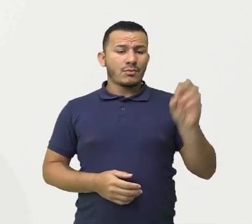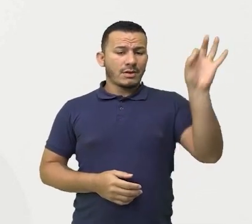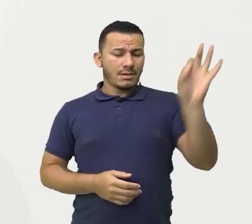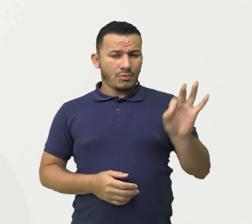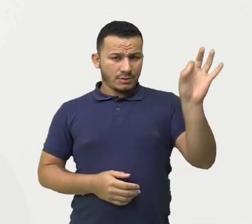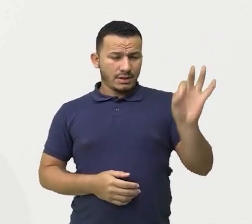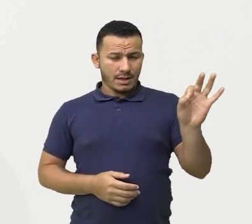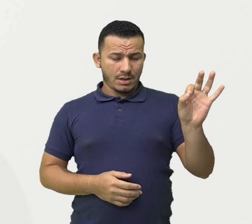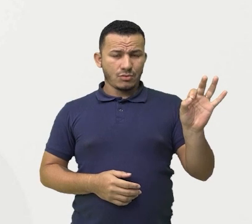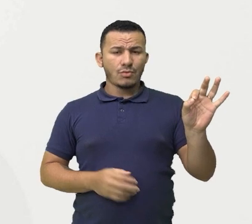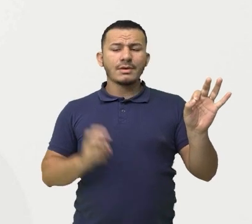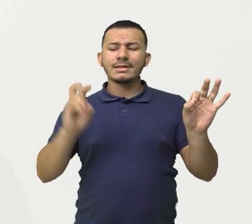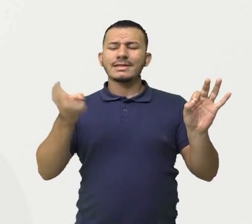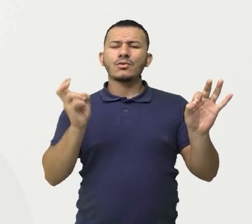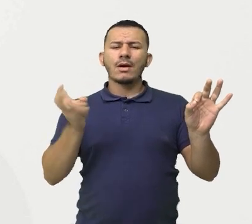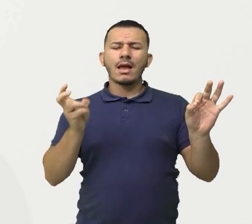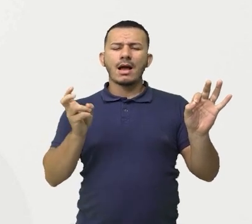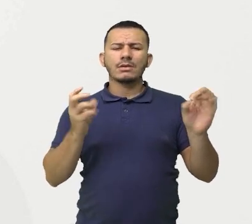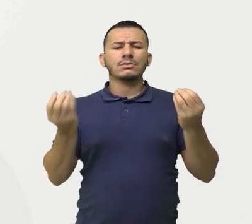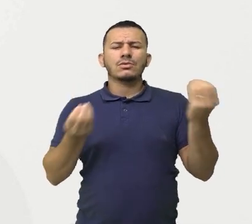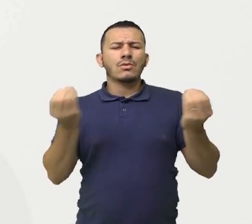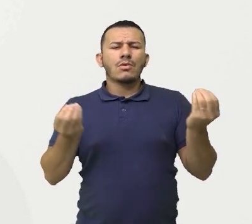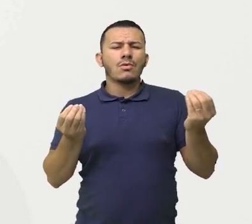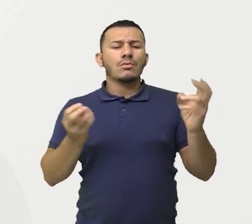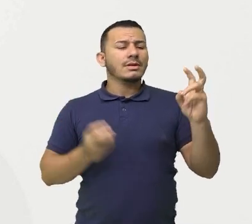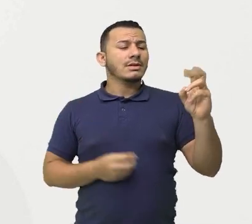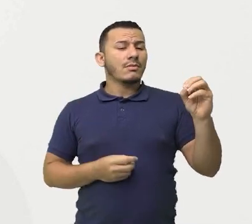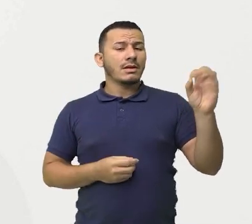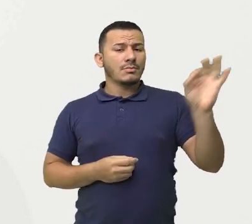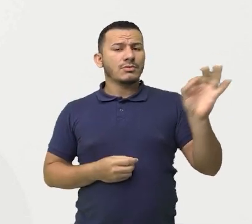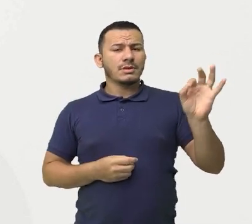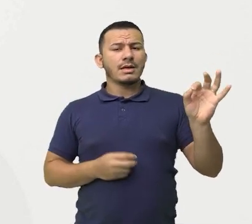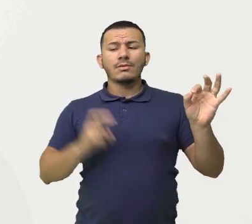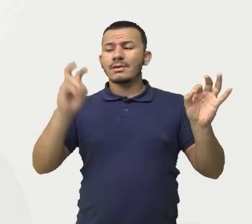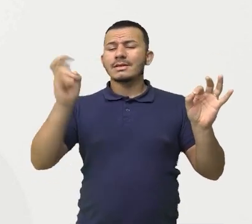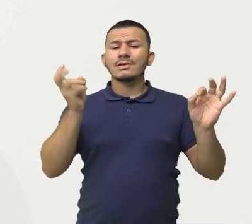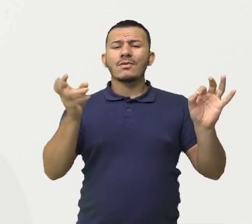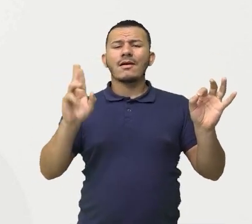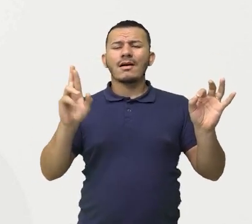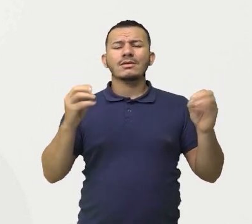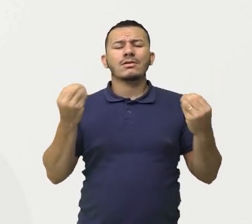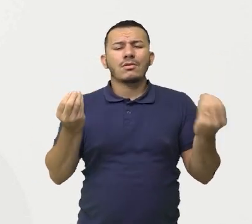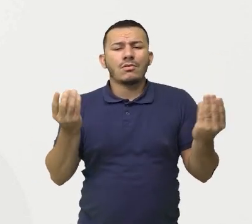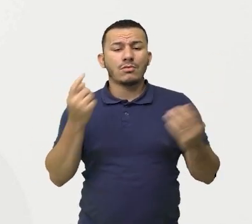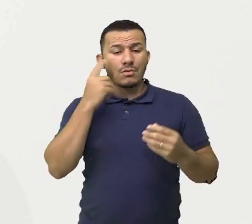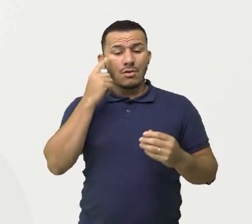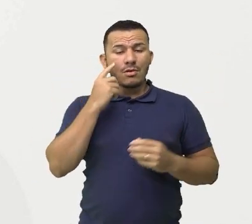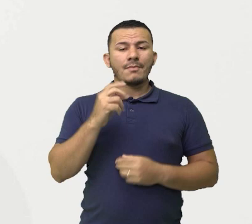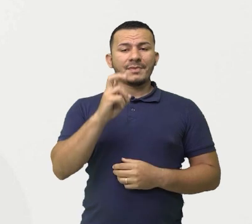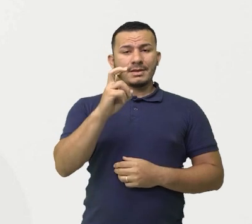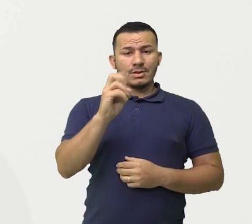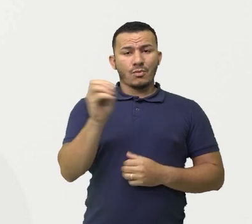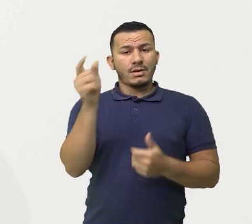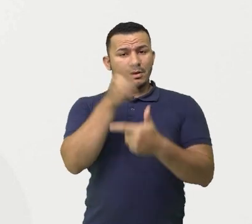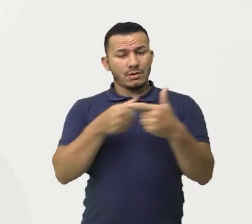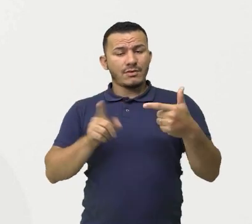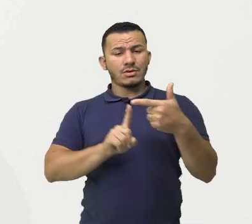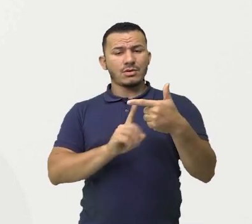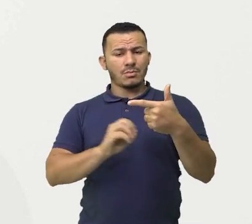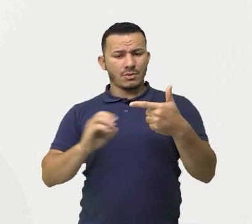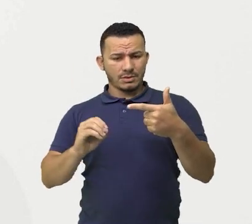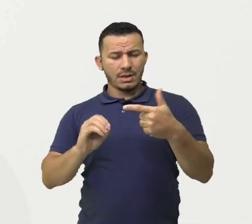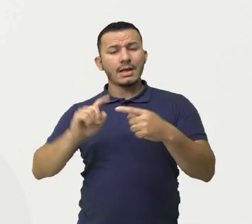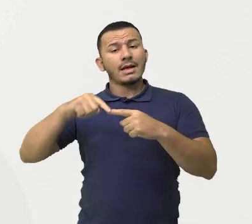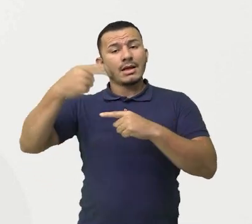de R$5. Aí quanto vai ser o acréscimo? Como é que calcula 50% de R$5? A gente faz 50 dividido por 100